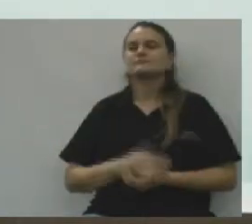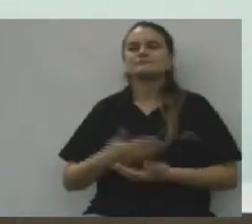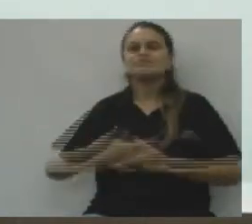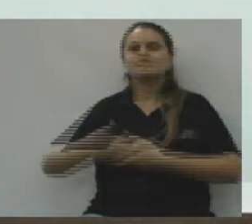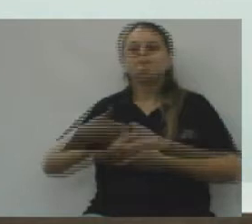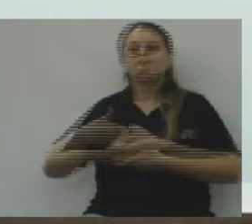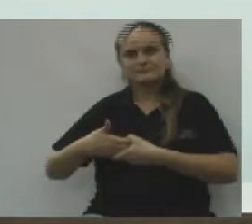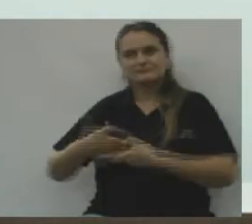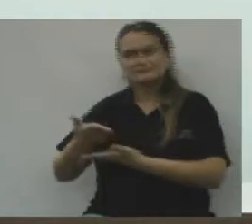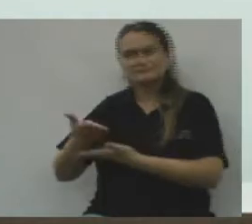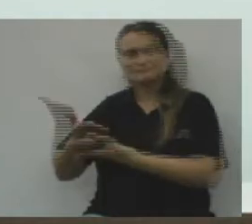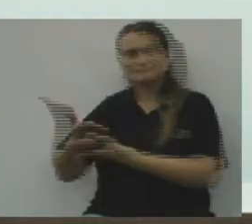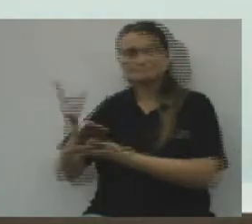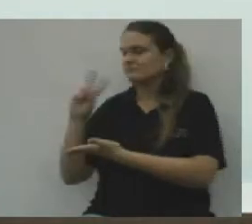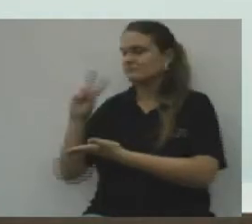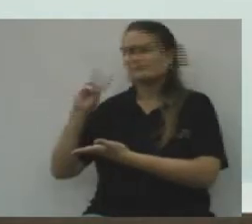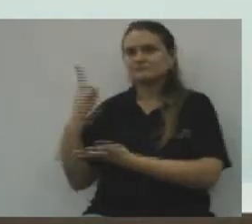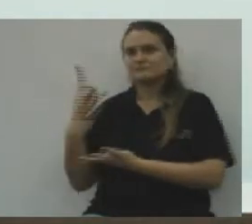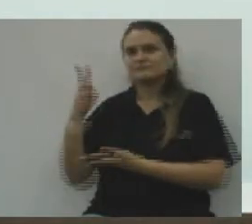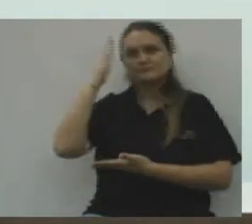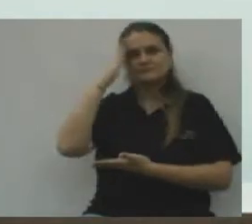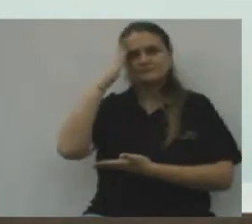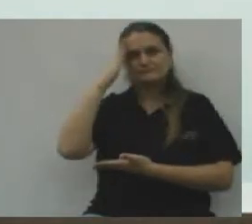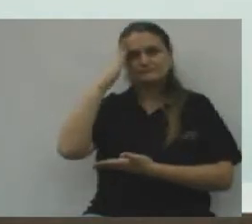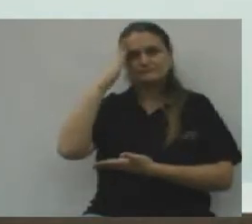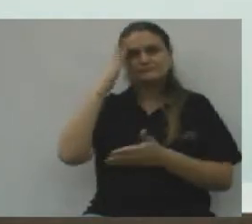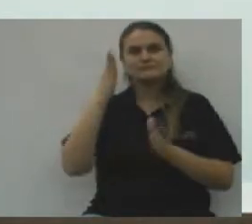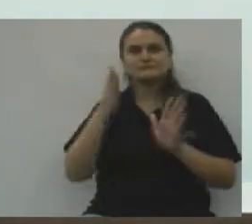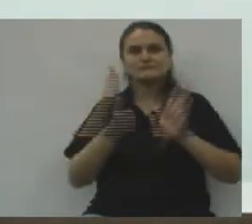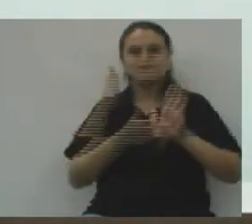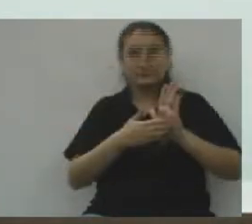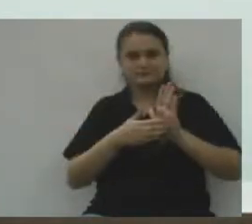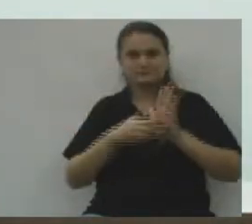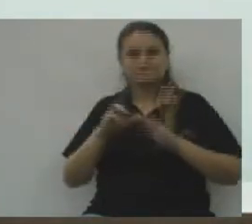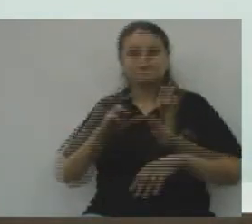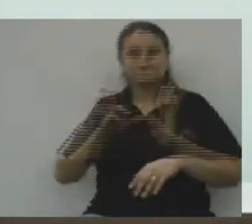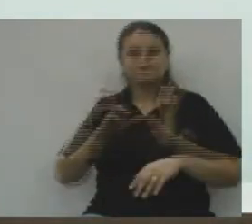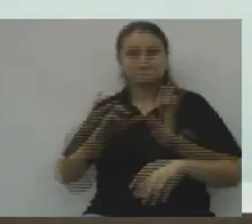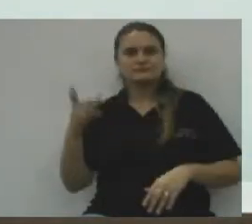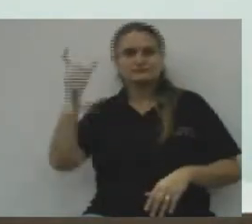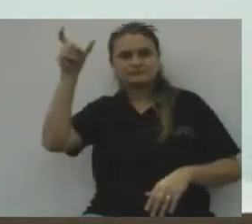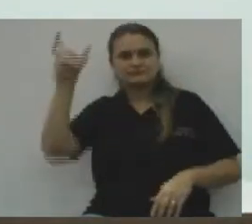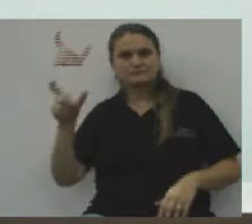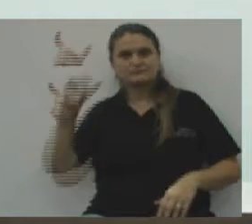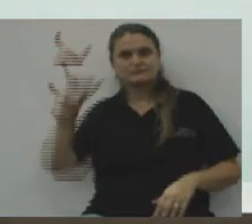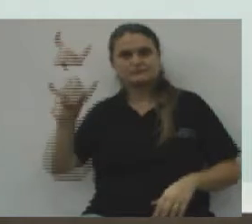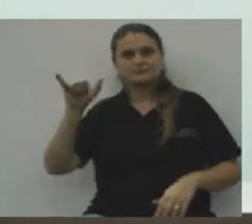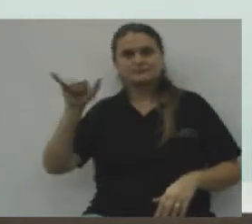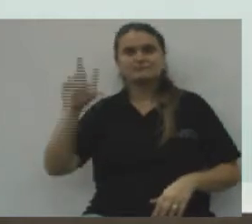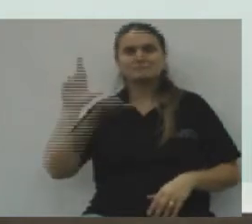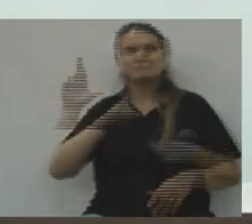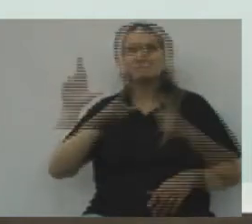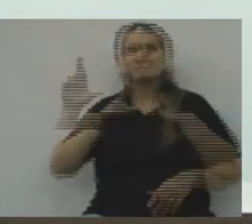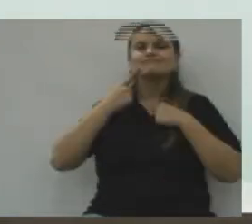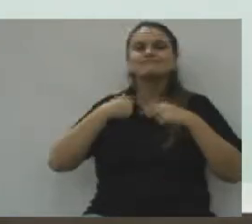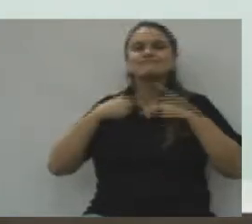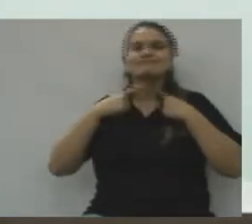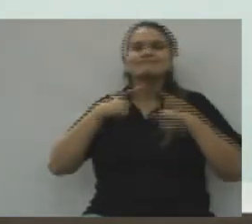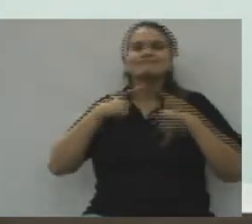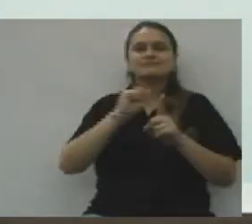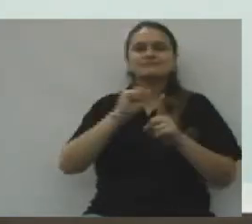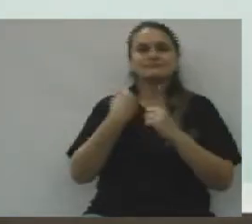senhores vereadores que entenderam a proposição do vereador Jair Brunhago e o anseio da sociedade, dos